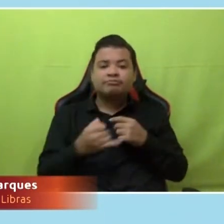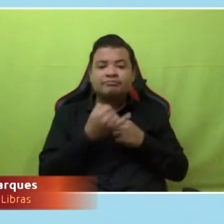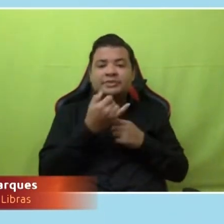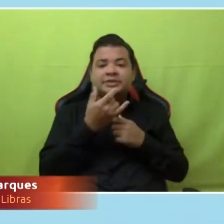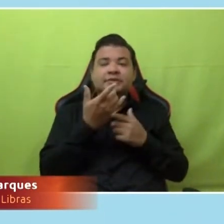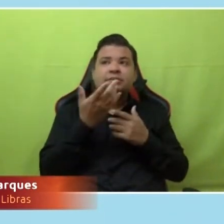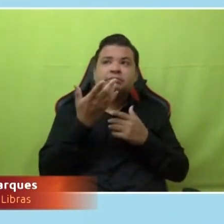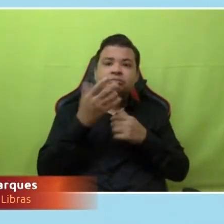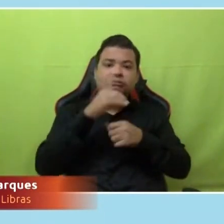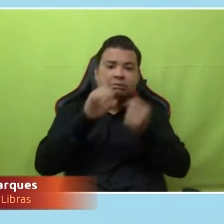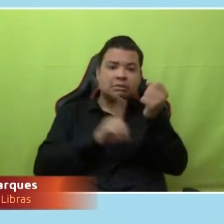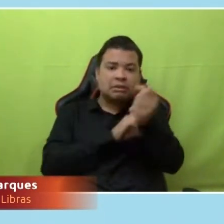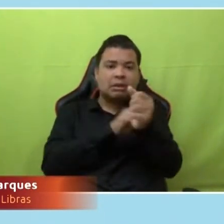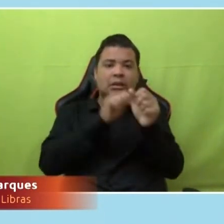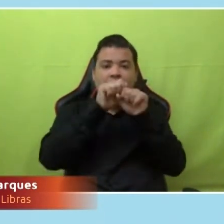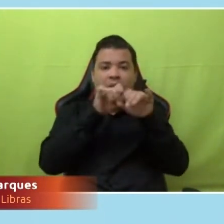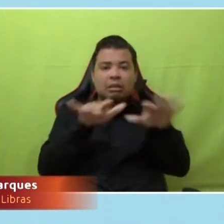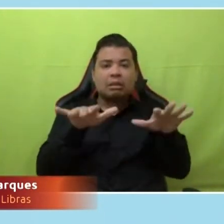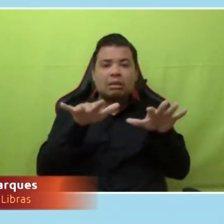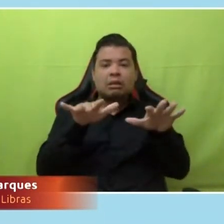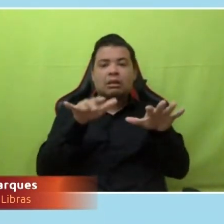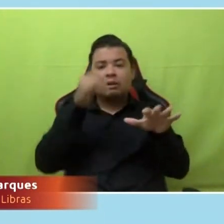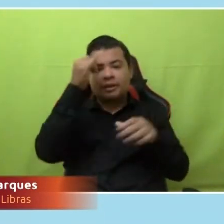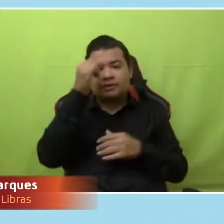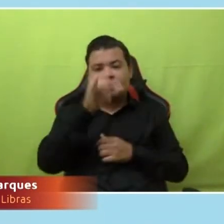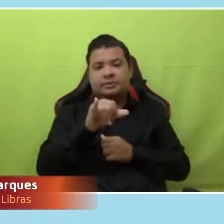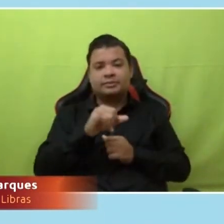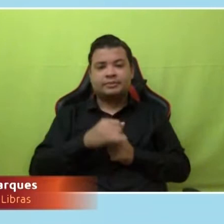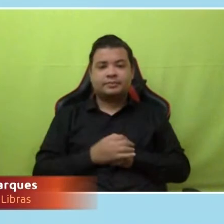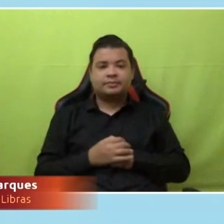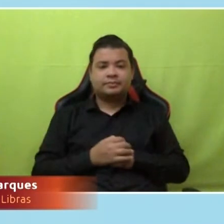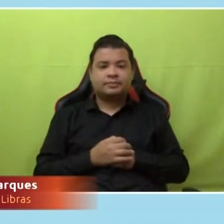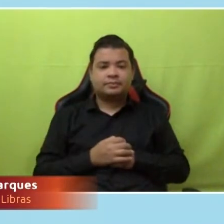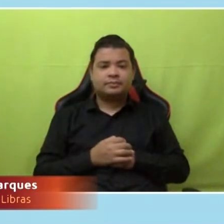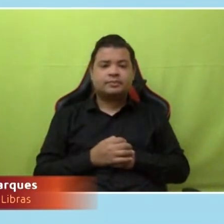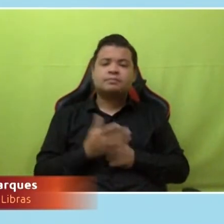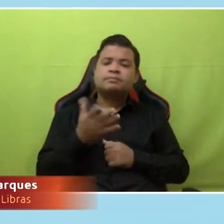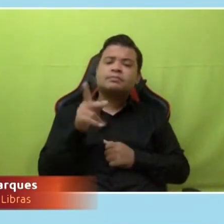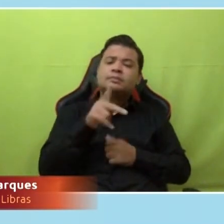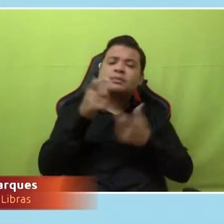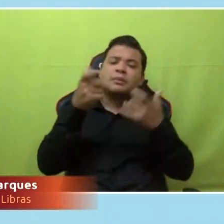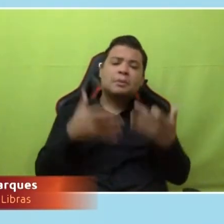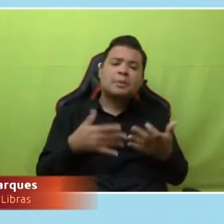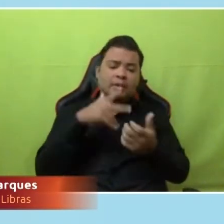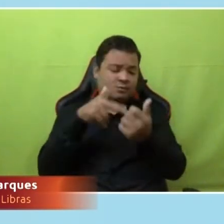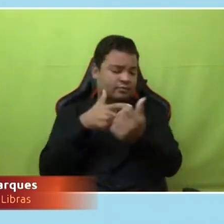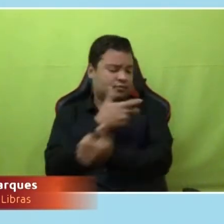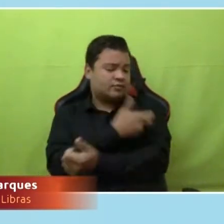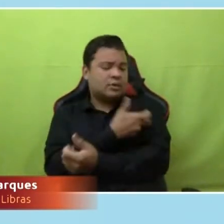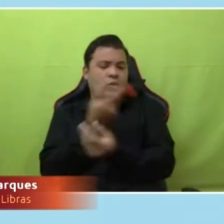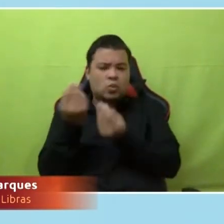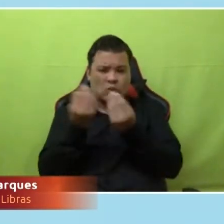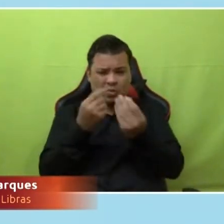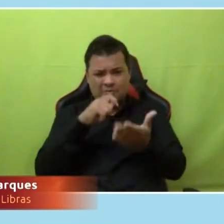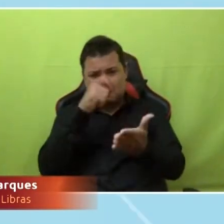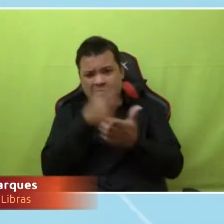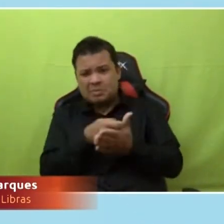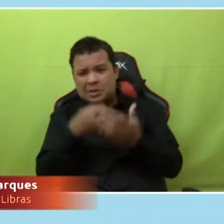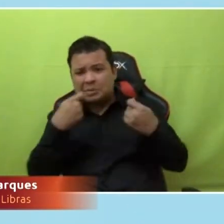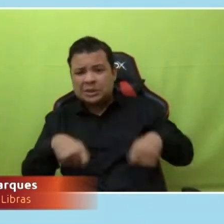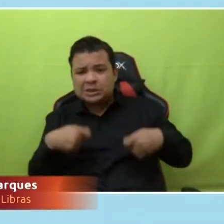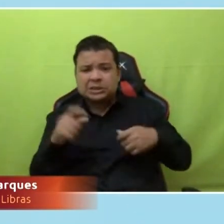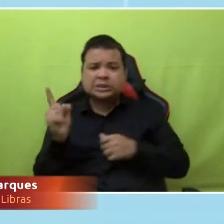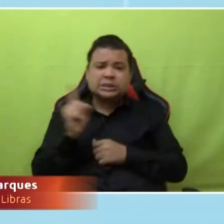meio. Professora, explica mais sobre essa vacina. Ela é paga? Como fazer para se vacinar? Ela